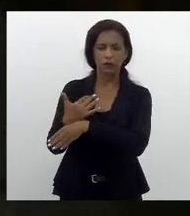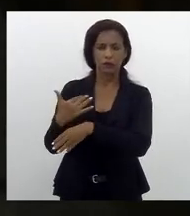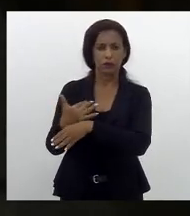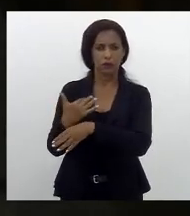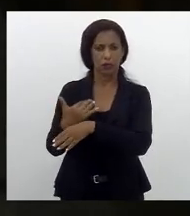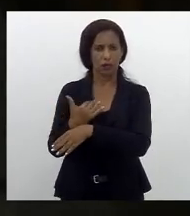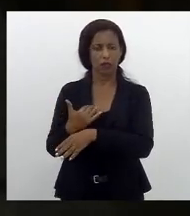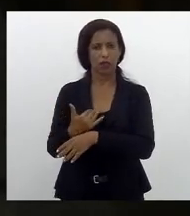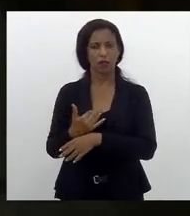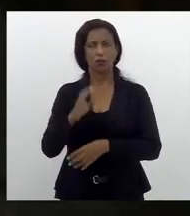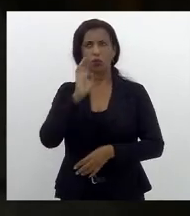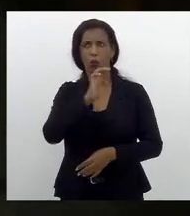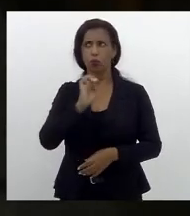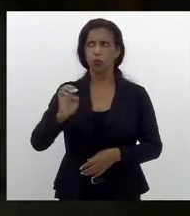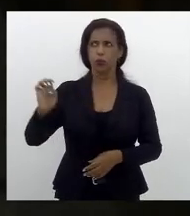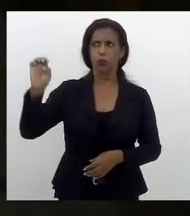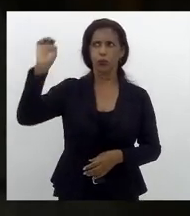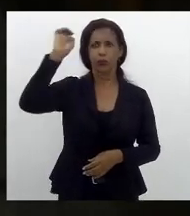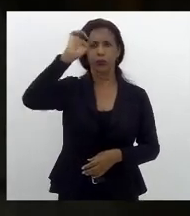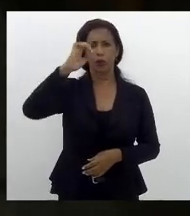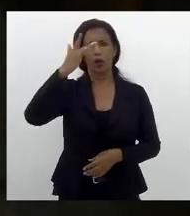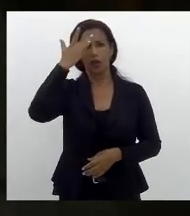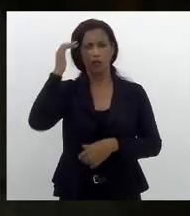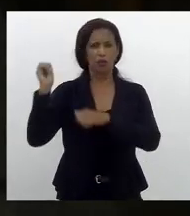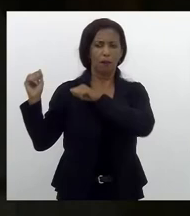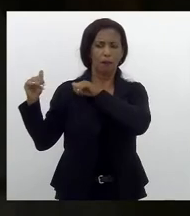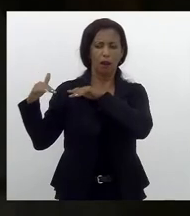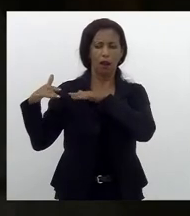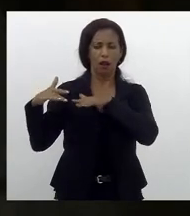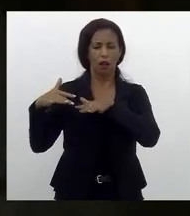povo desceu às ruas.